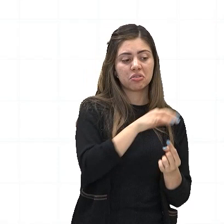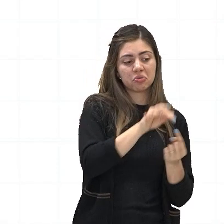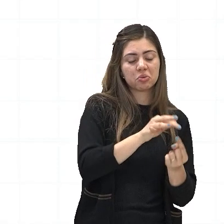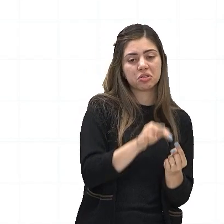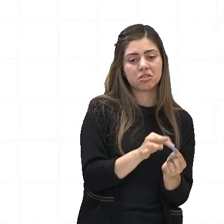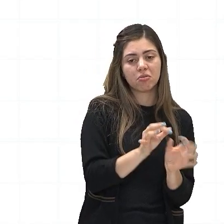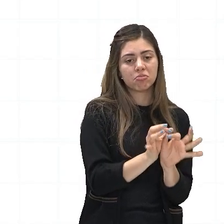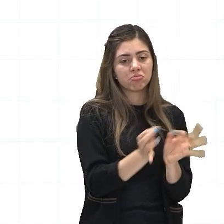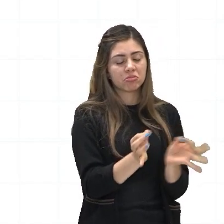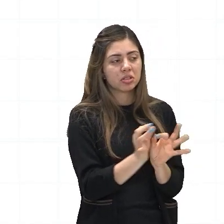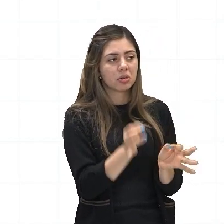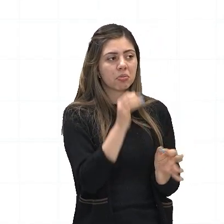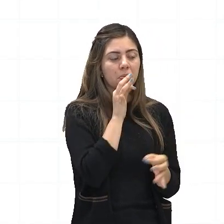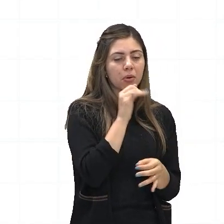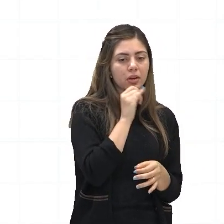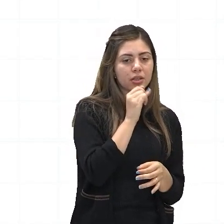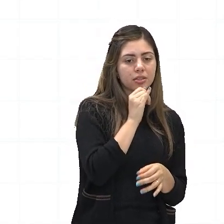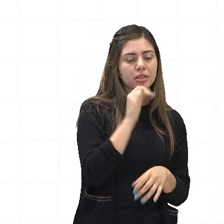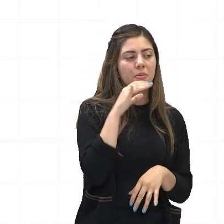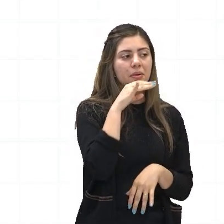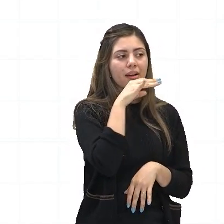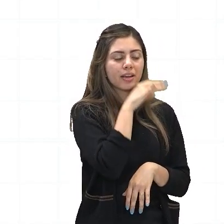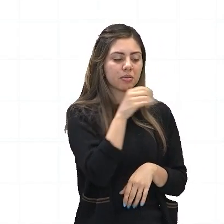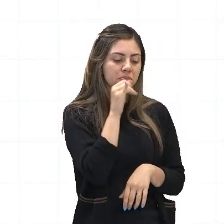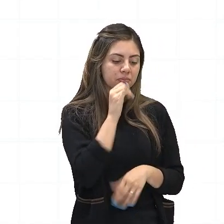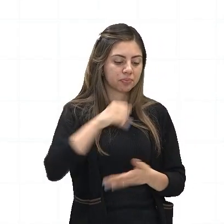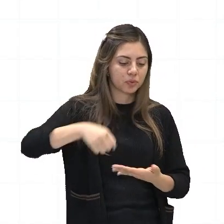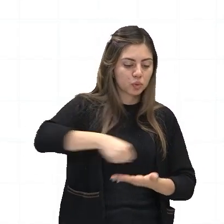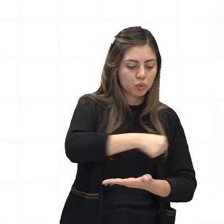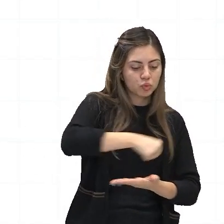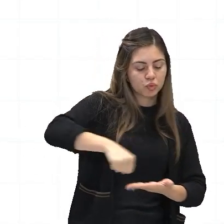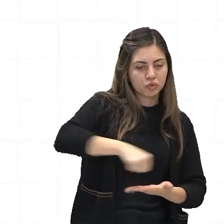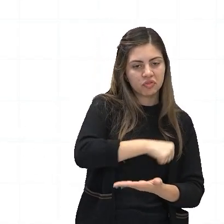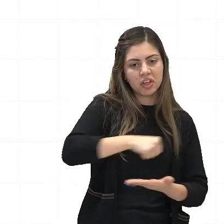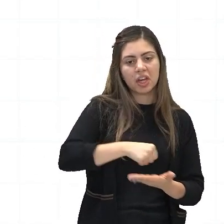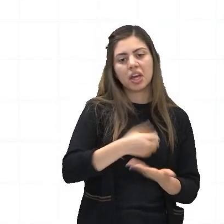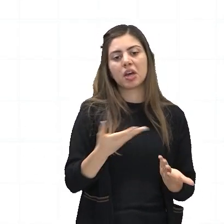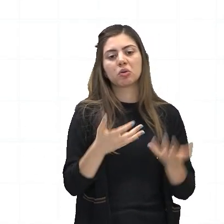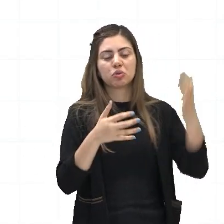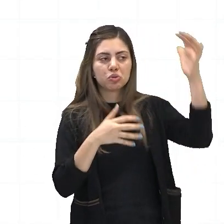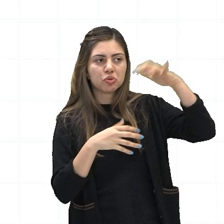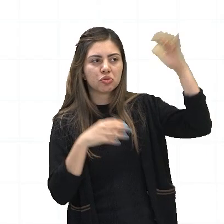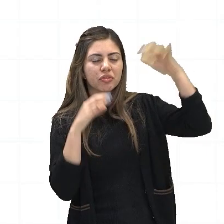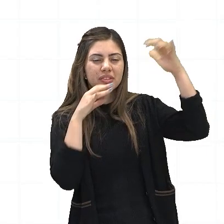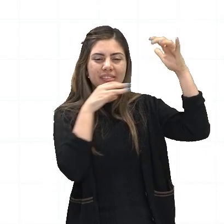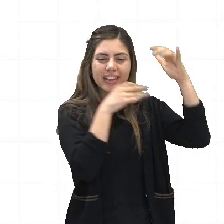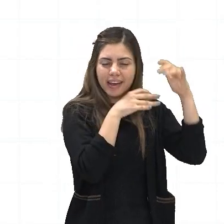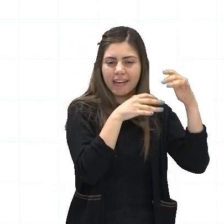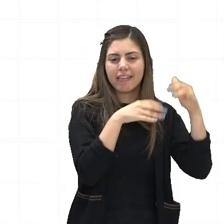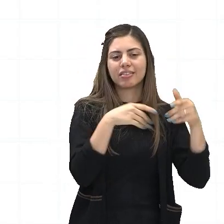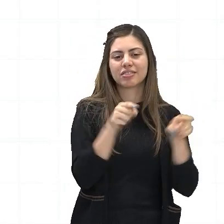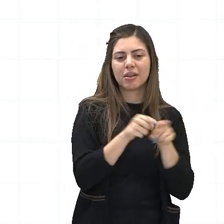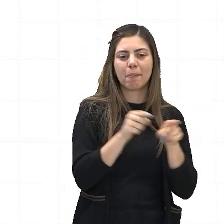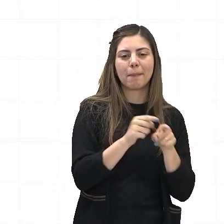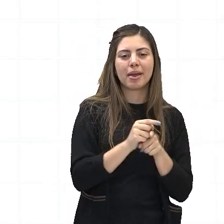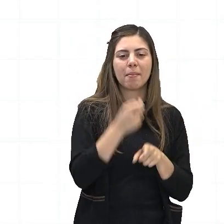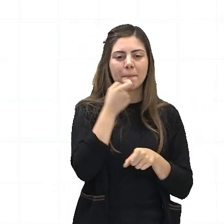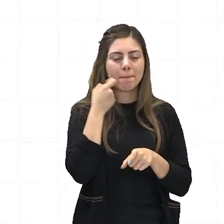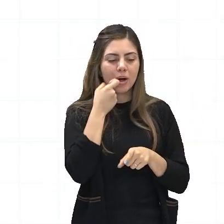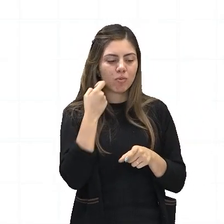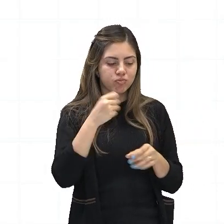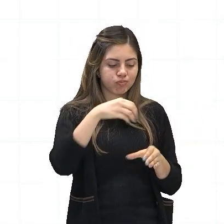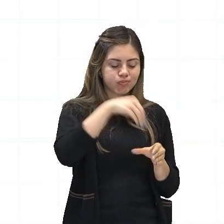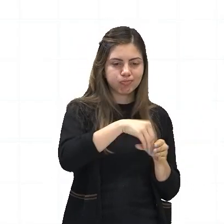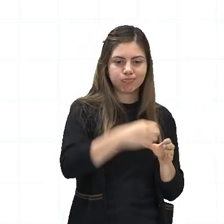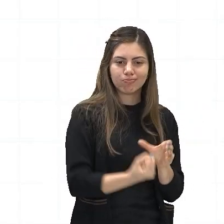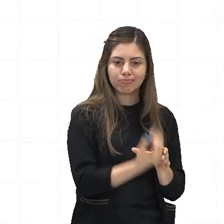né, como aquecer, no caso do ferro de passar, o chuveiro, a torradeira. Certo? Então, olha só, um equipamento eletrônico, a gente traz